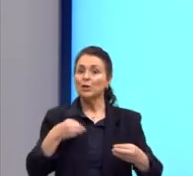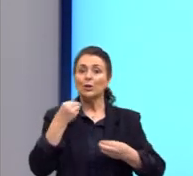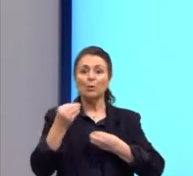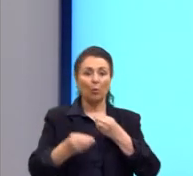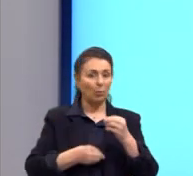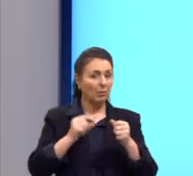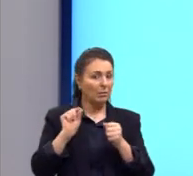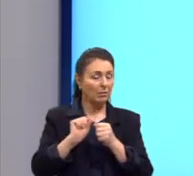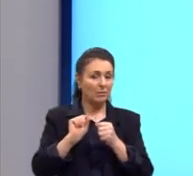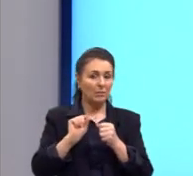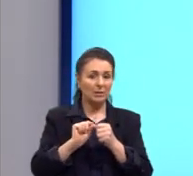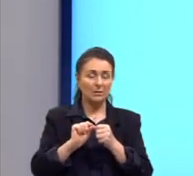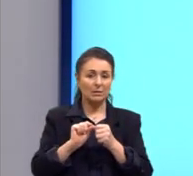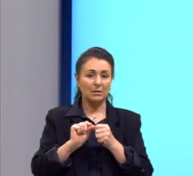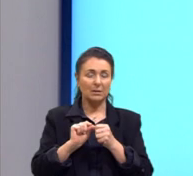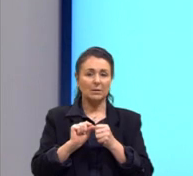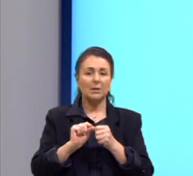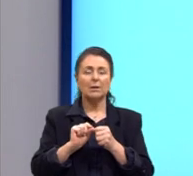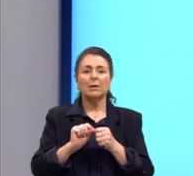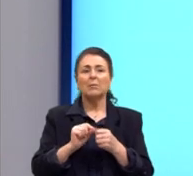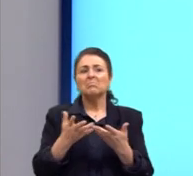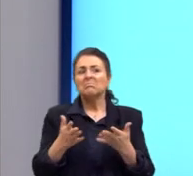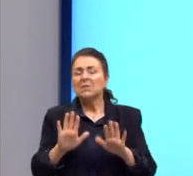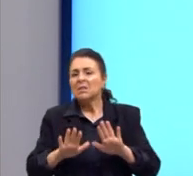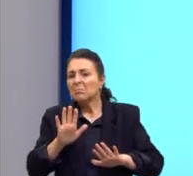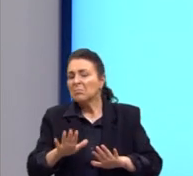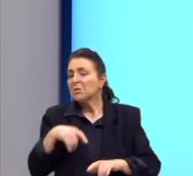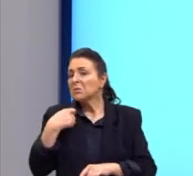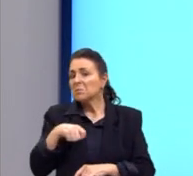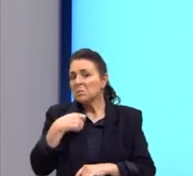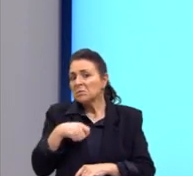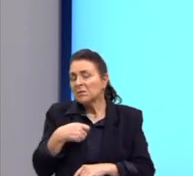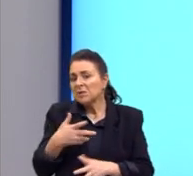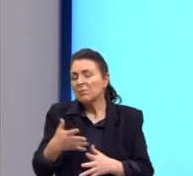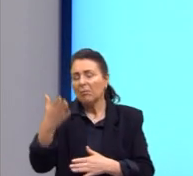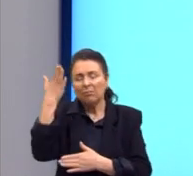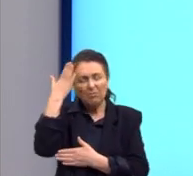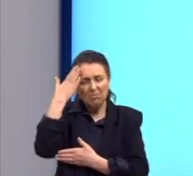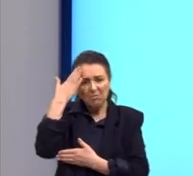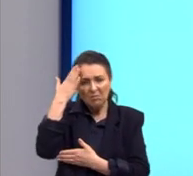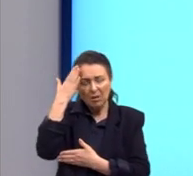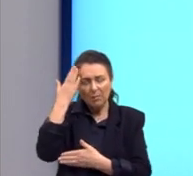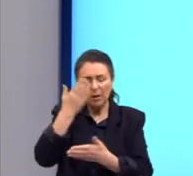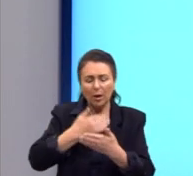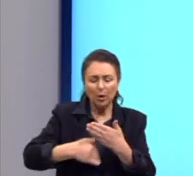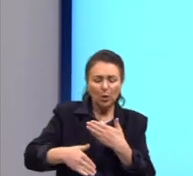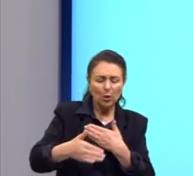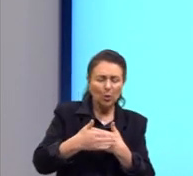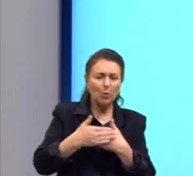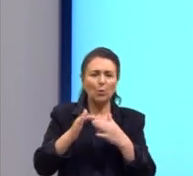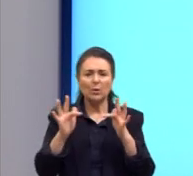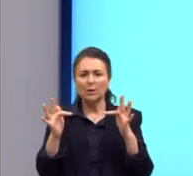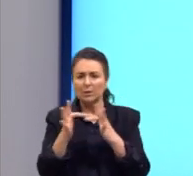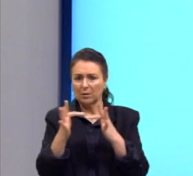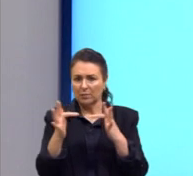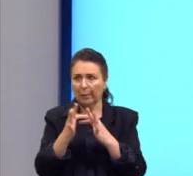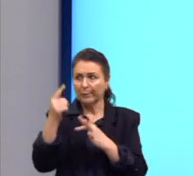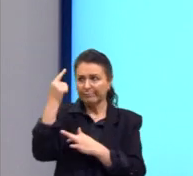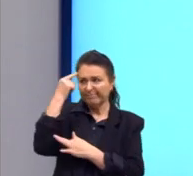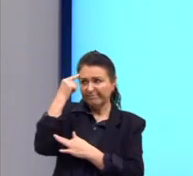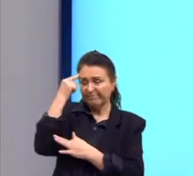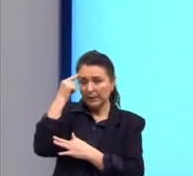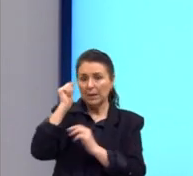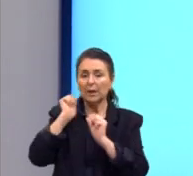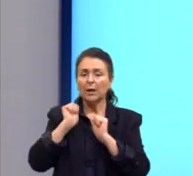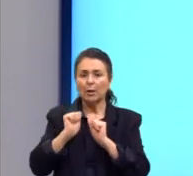nela né muitas vezes a gente não precisa é saber de todas as formas a nossa cabeça a gente